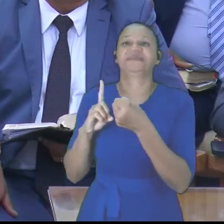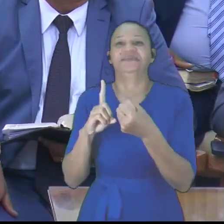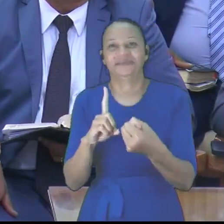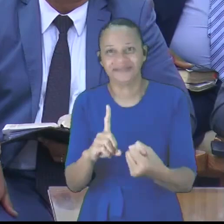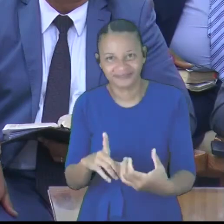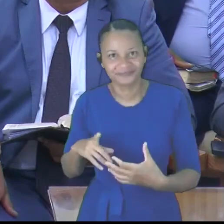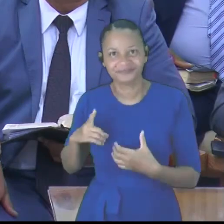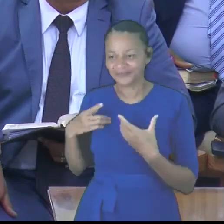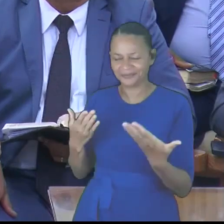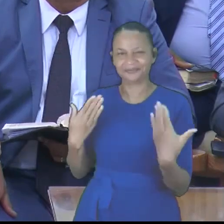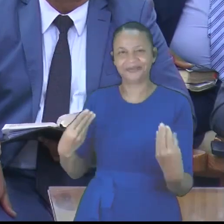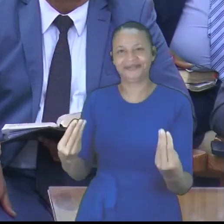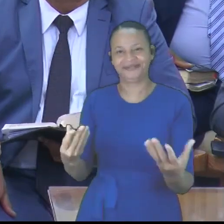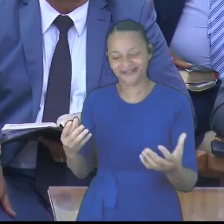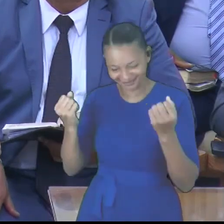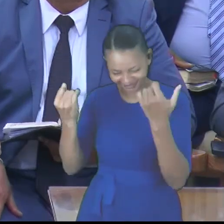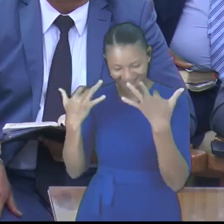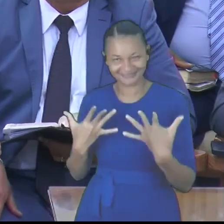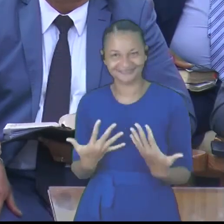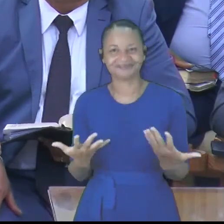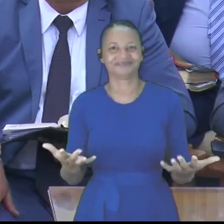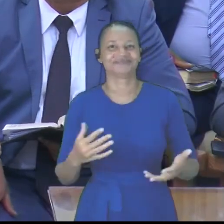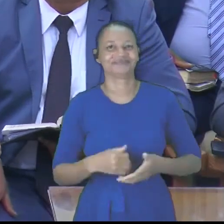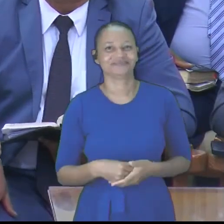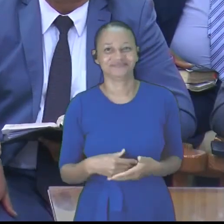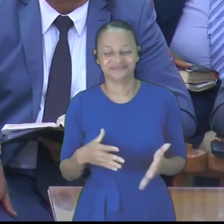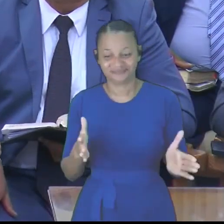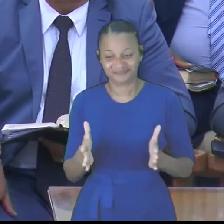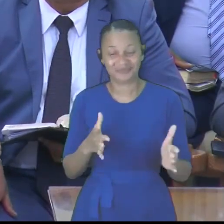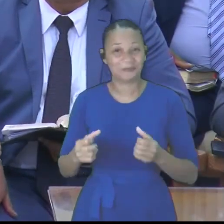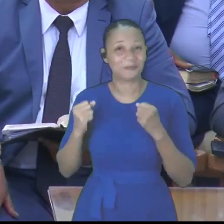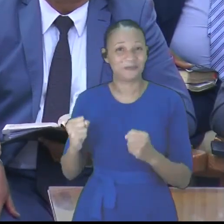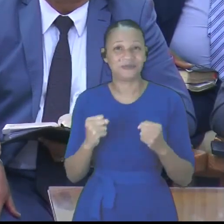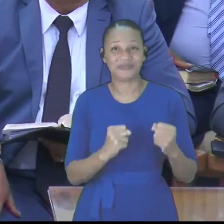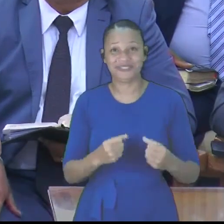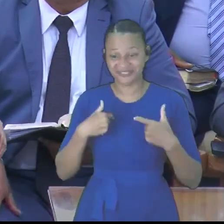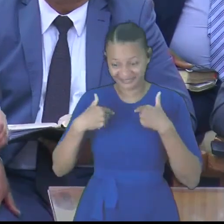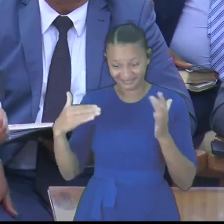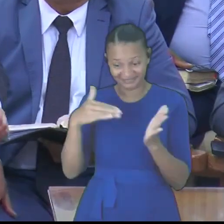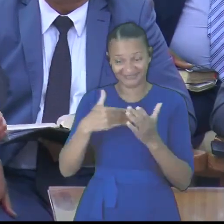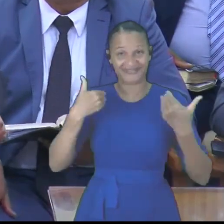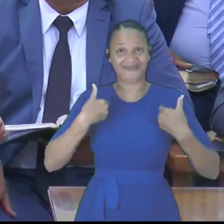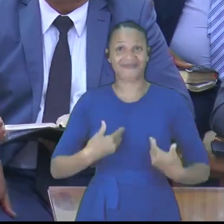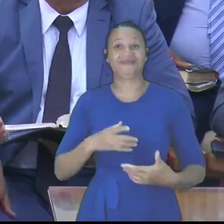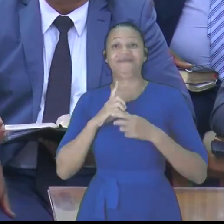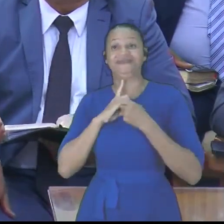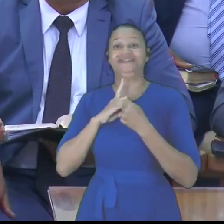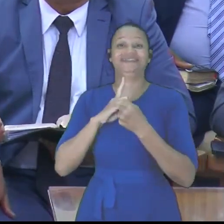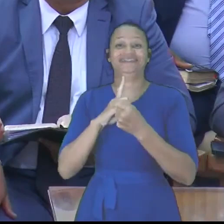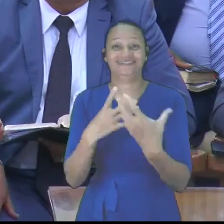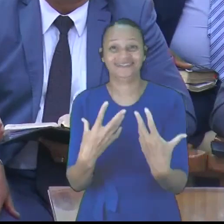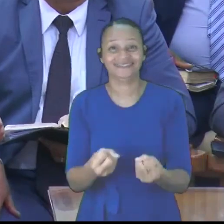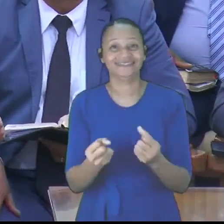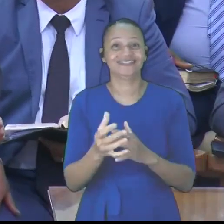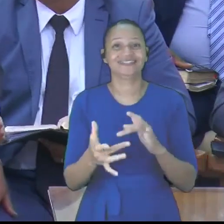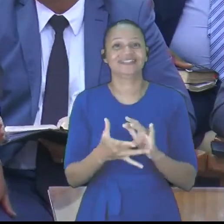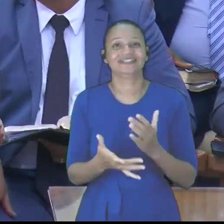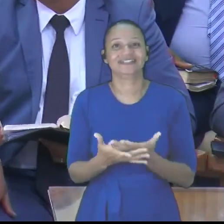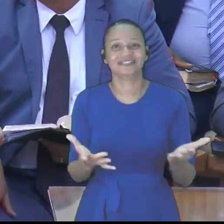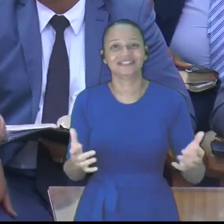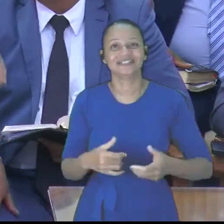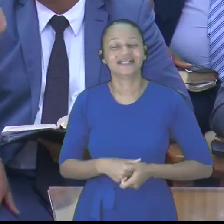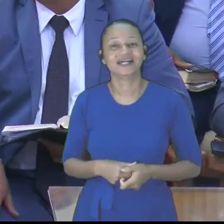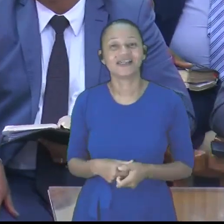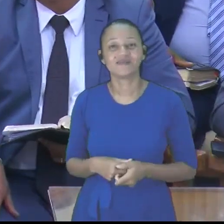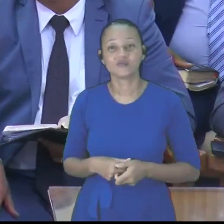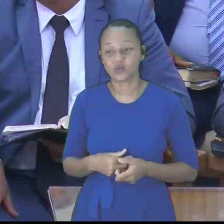Até eu, repara, que bênção do céu. Naquela época o poder estava tão grande que até eu fui crente. Glória a Jesus. Aí, meus amados irmãos,